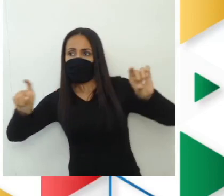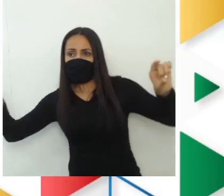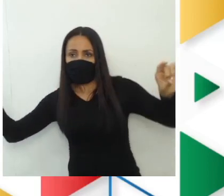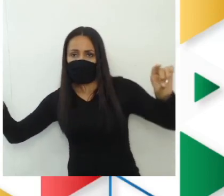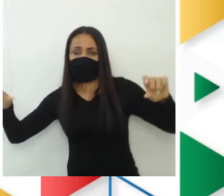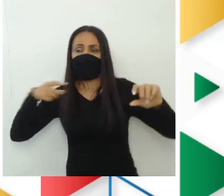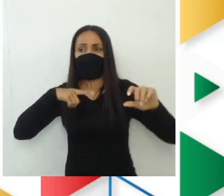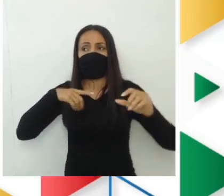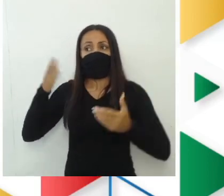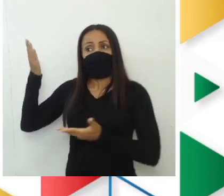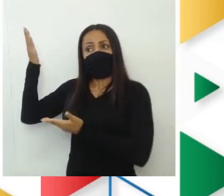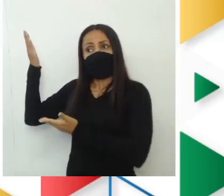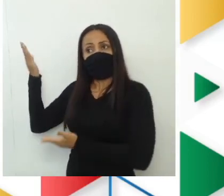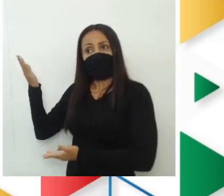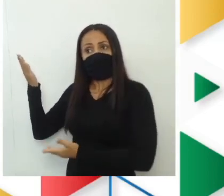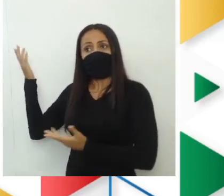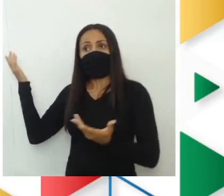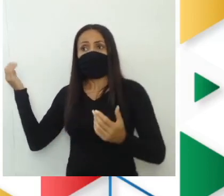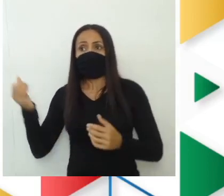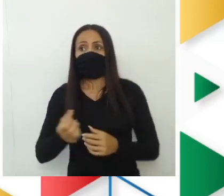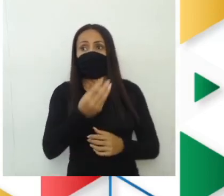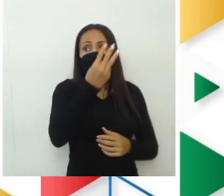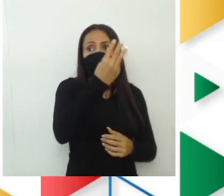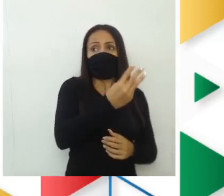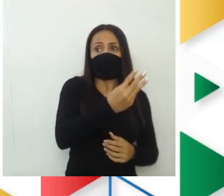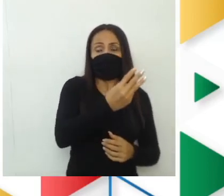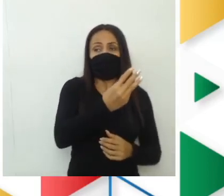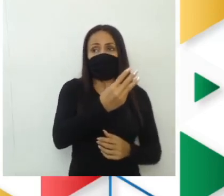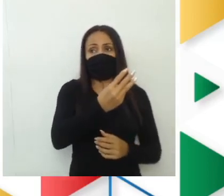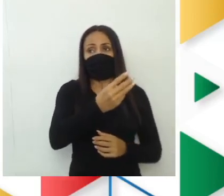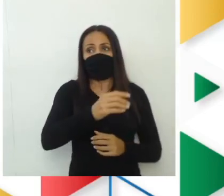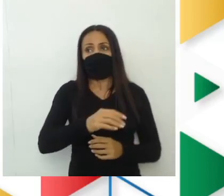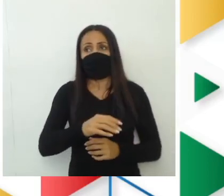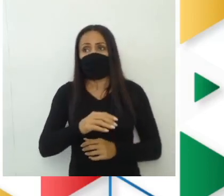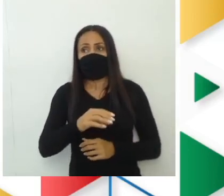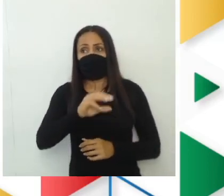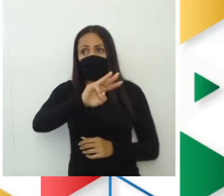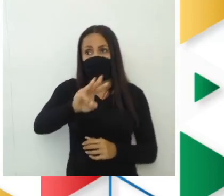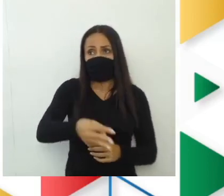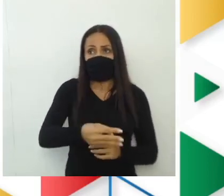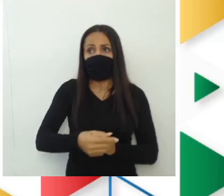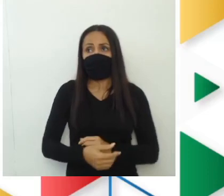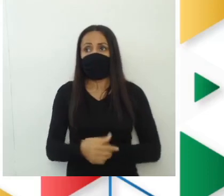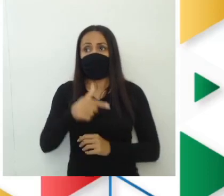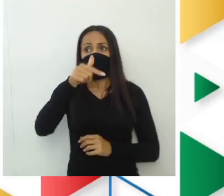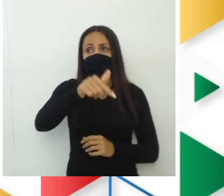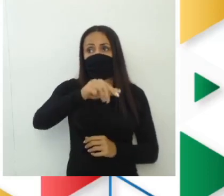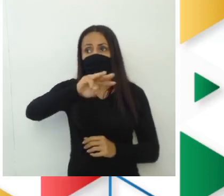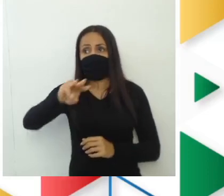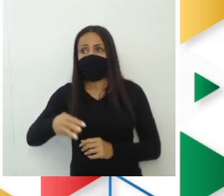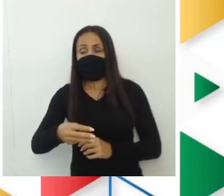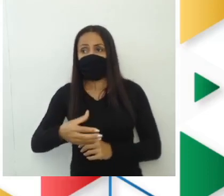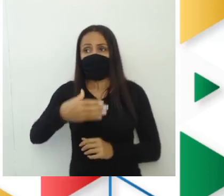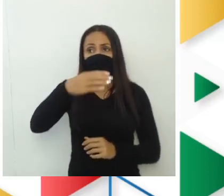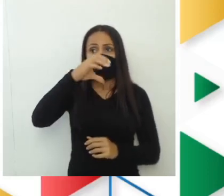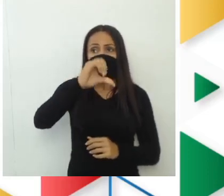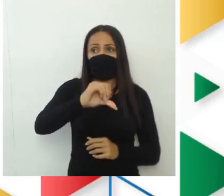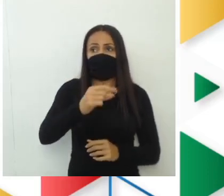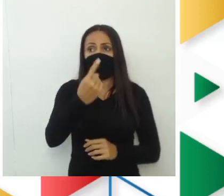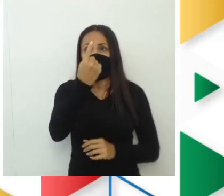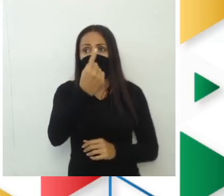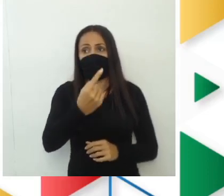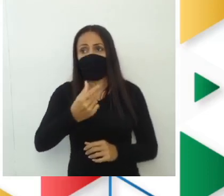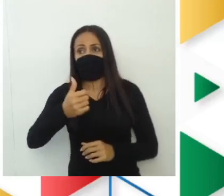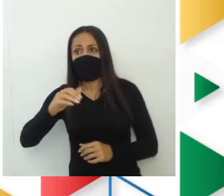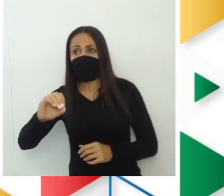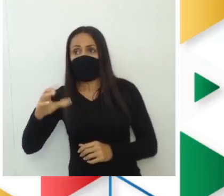C a gente vai ver 3 centenas de milhar, 7 unidades de milhar e 9 centenas e uma dezena. Vamos